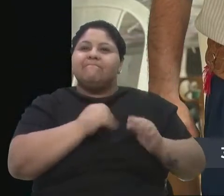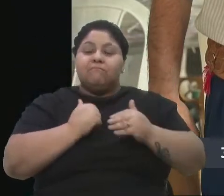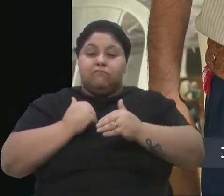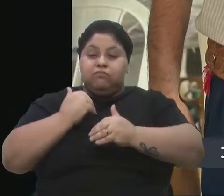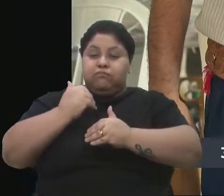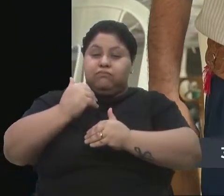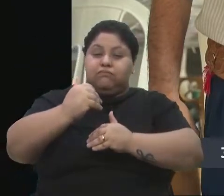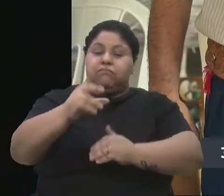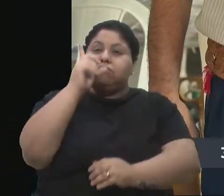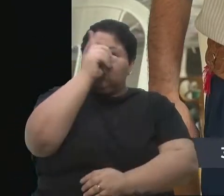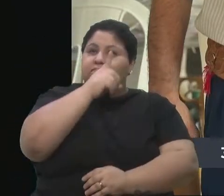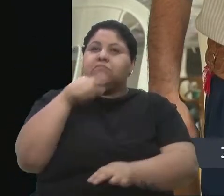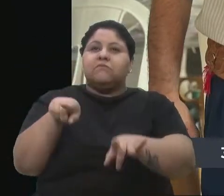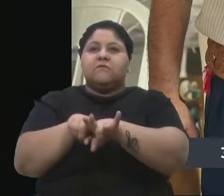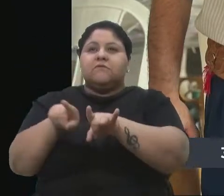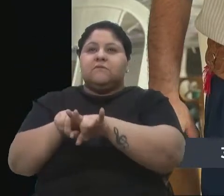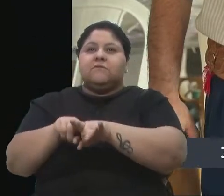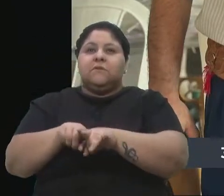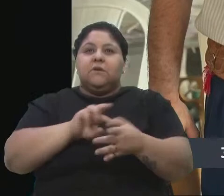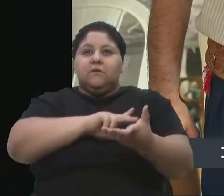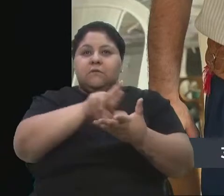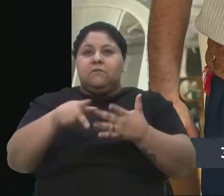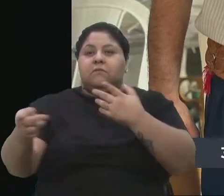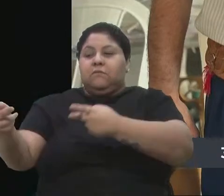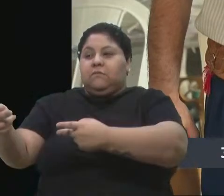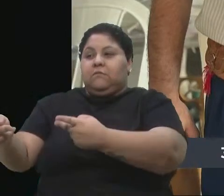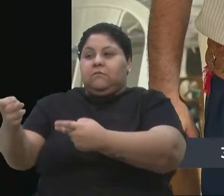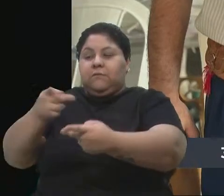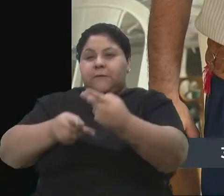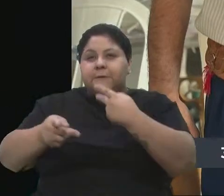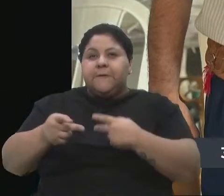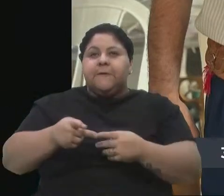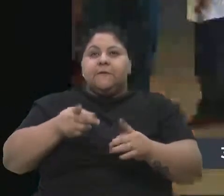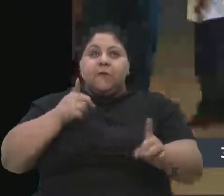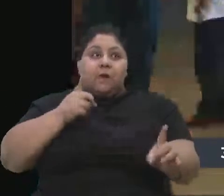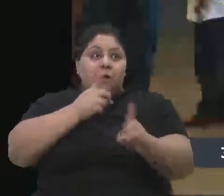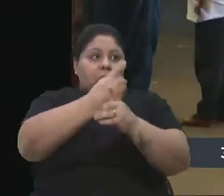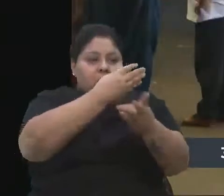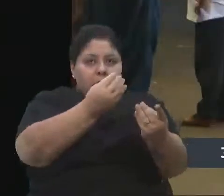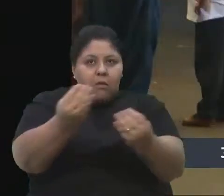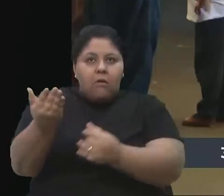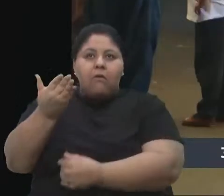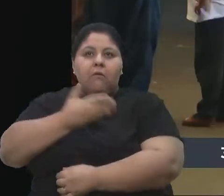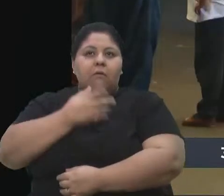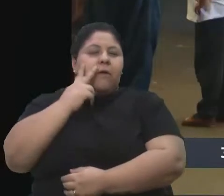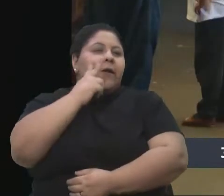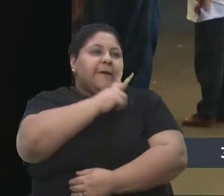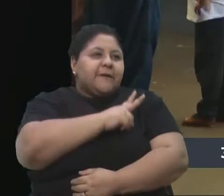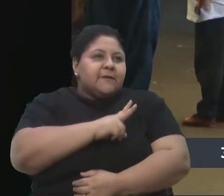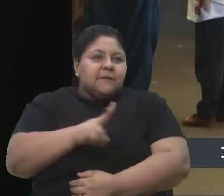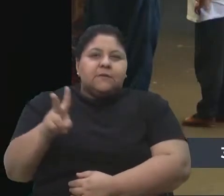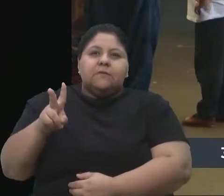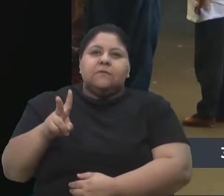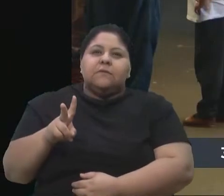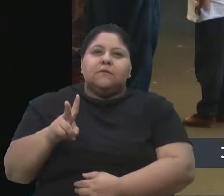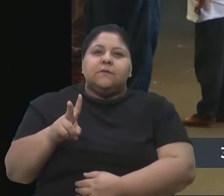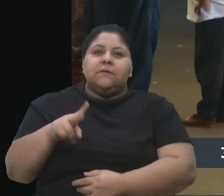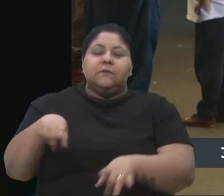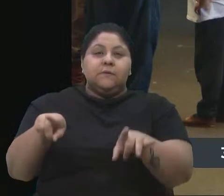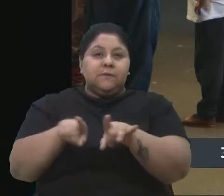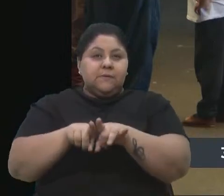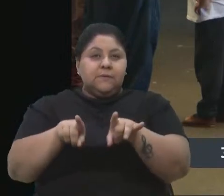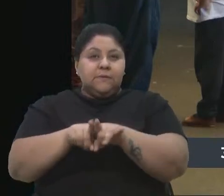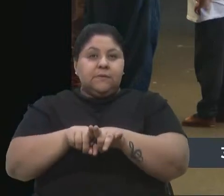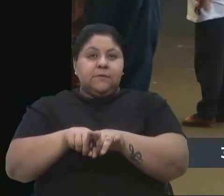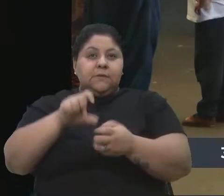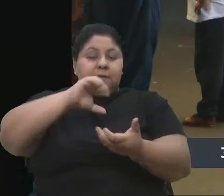domingo, eu também visitei vários galpões, eu encontrei muitos amigos, assisti algumas provas artísticas, também algumas provas campeiras